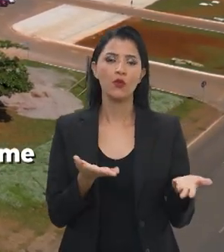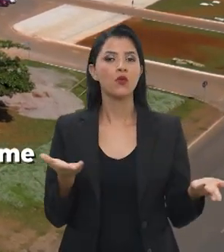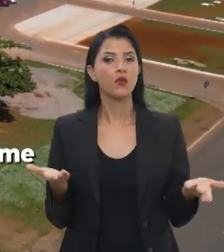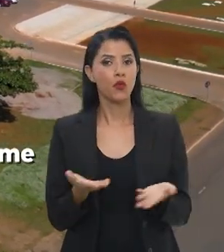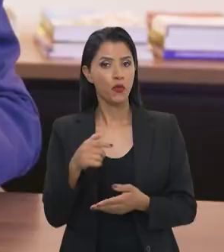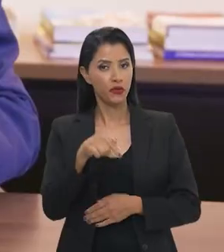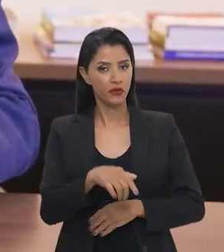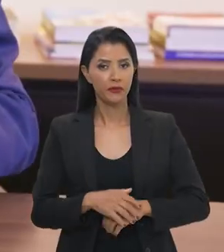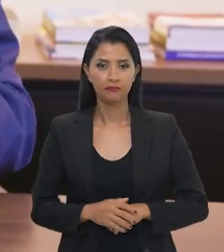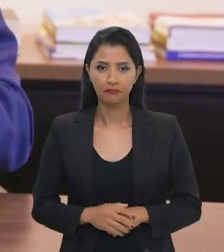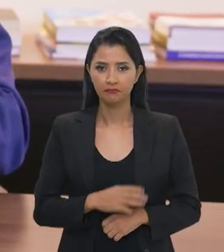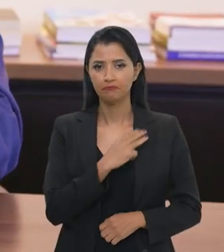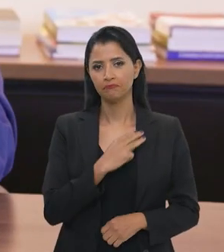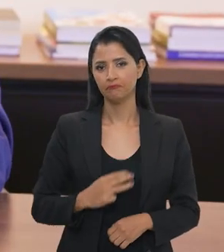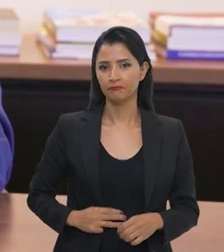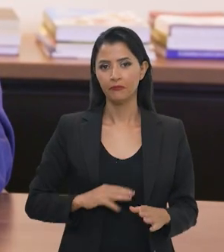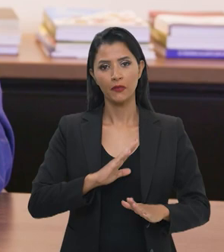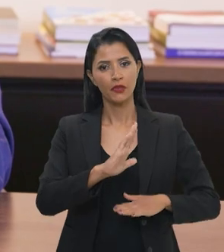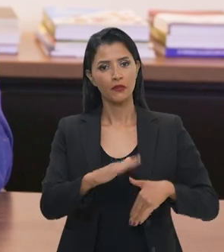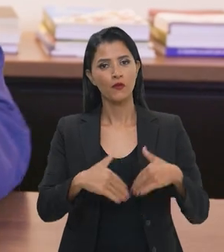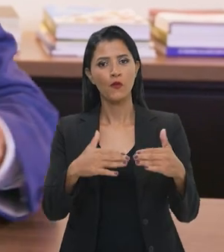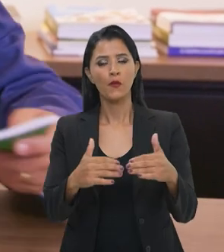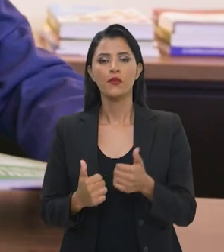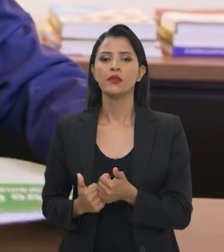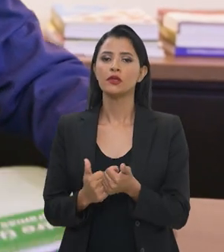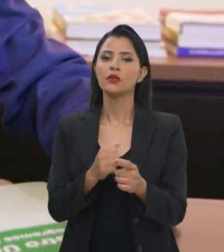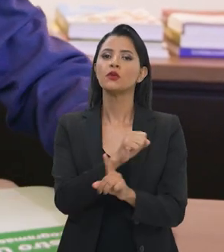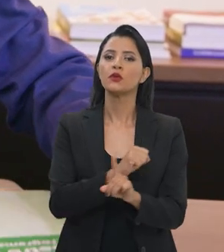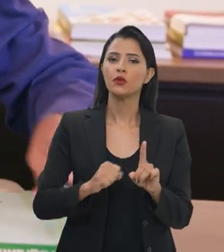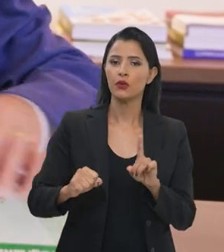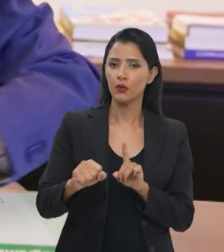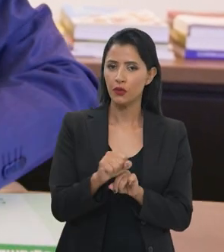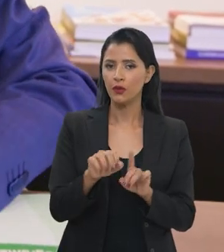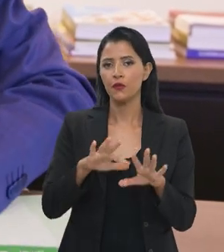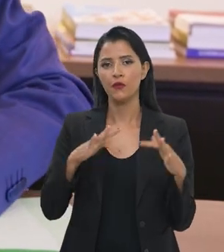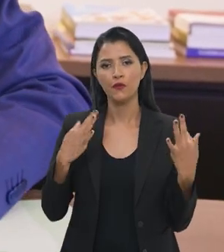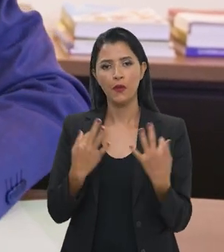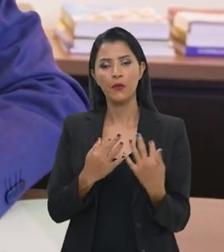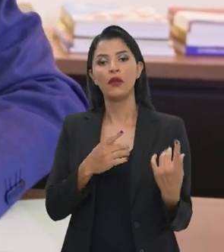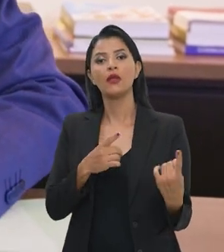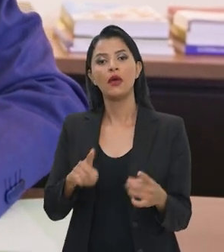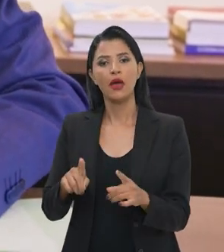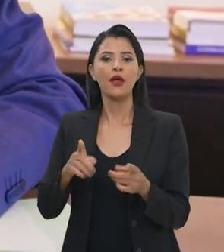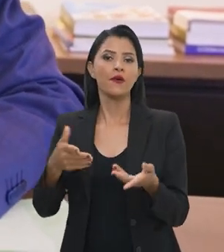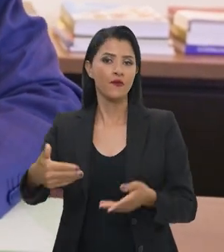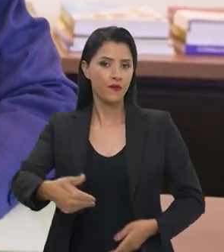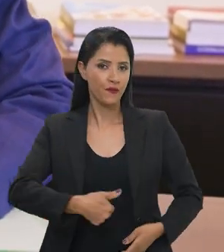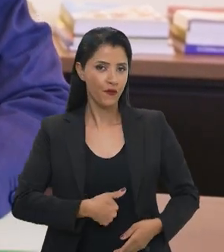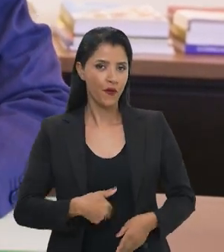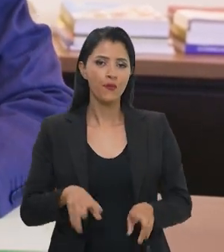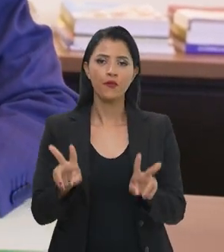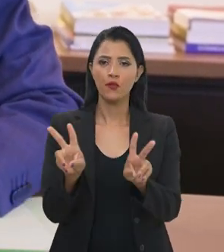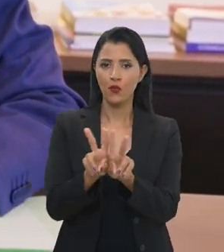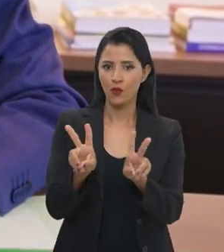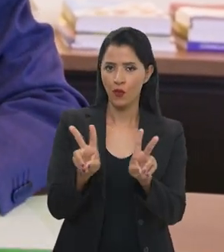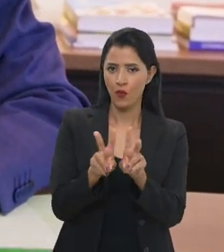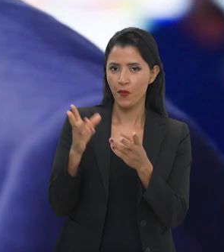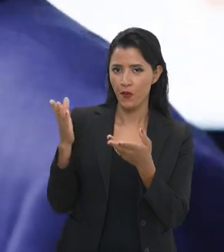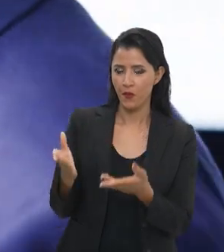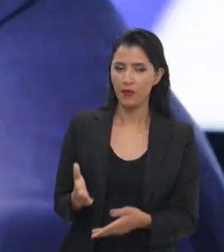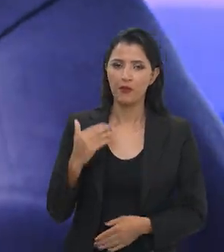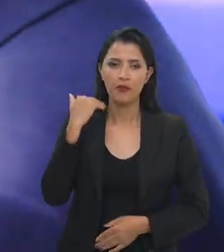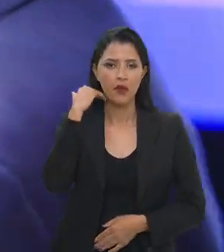nós recebemos aqui no programa o ministro do desenvolvimento e assistência social família e combate à fome Wellington